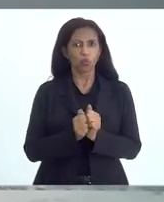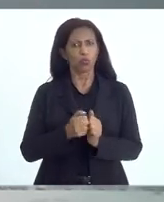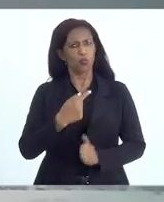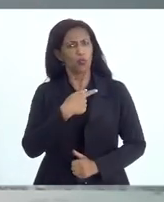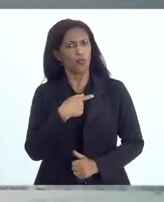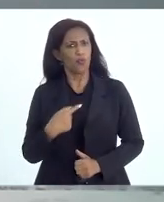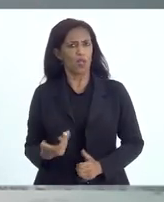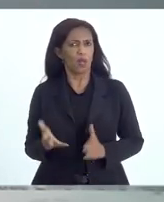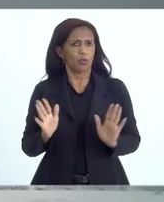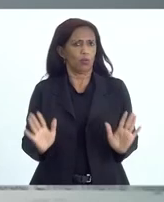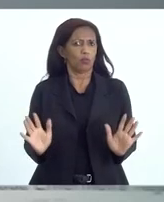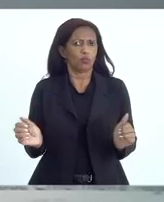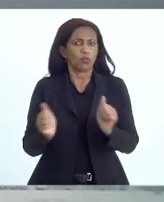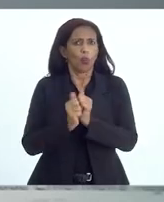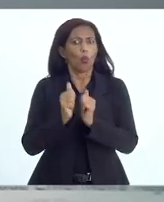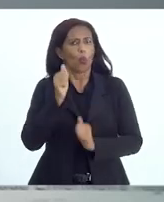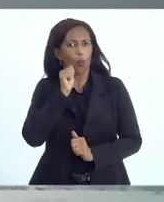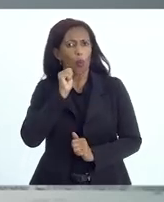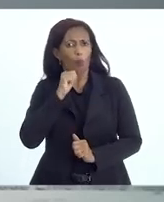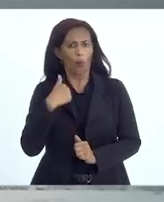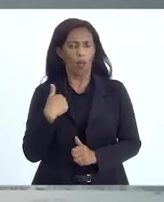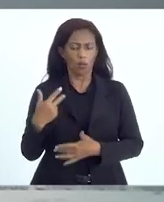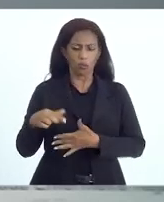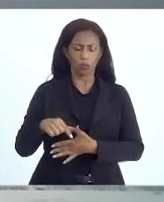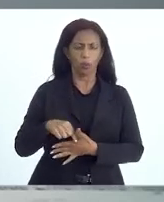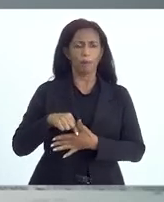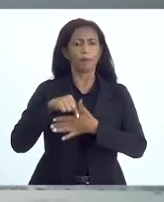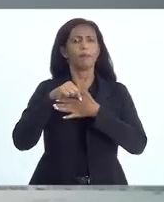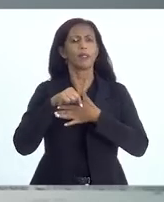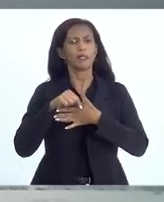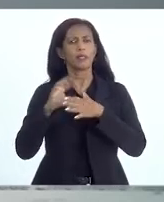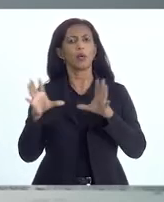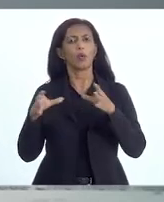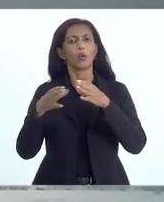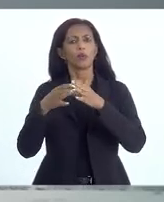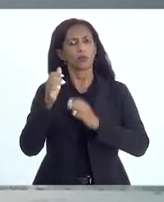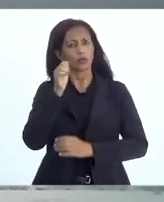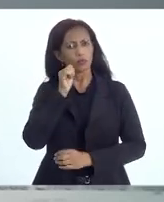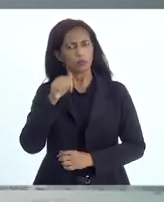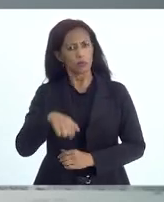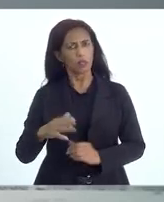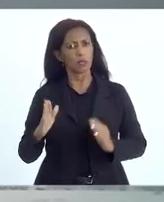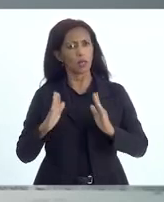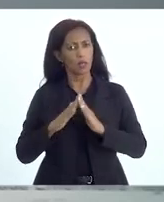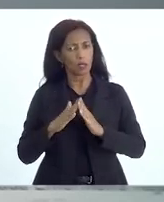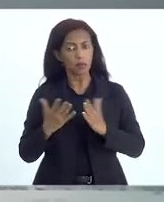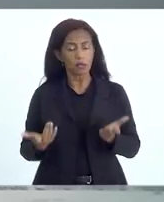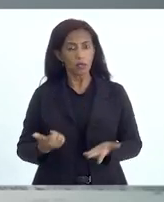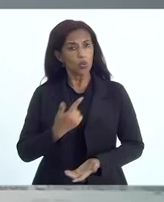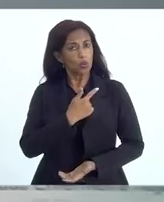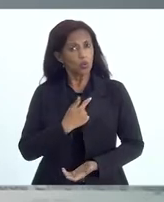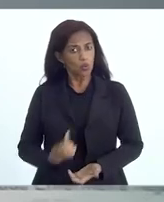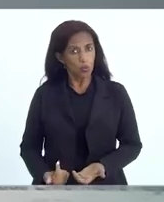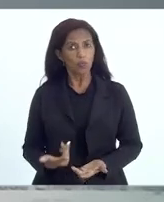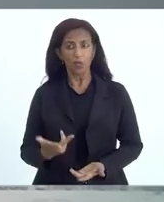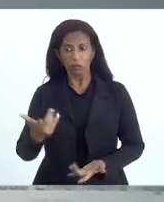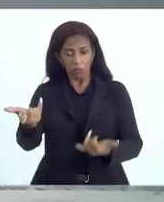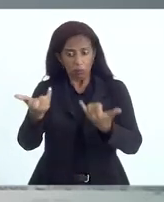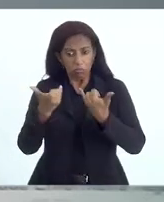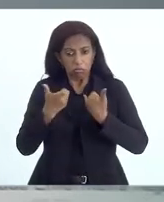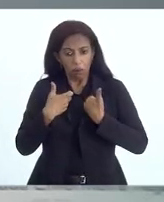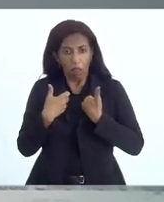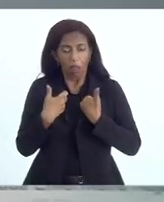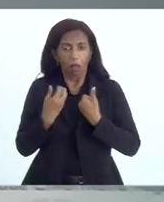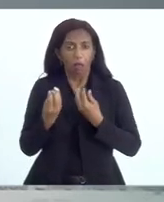no evento das mulheres sobre o presidente da Comissão de mulheres da casa e o governador nos reporta o